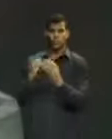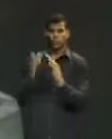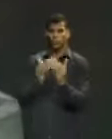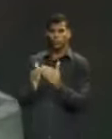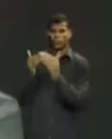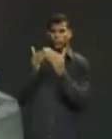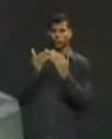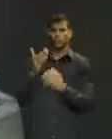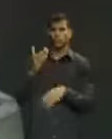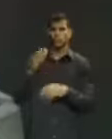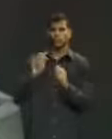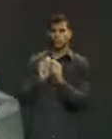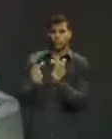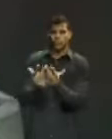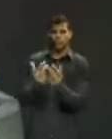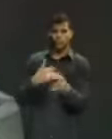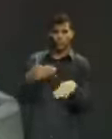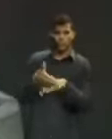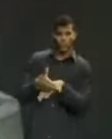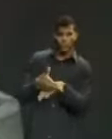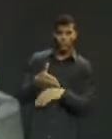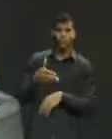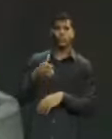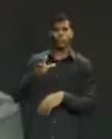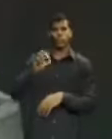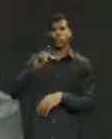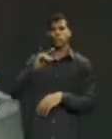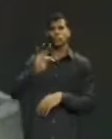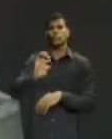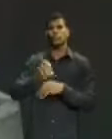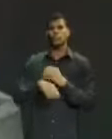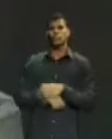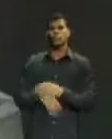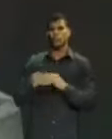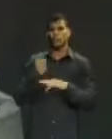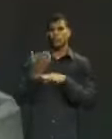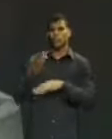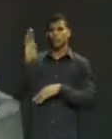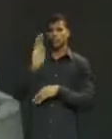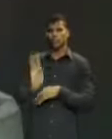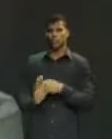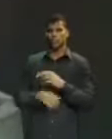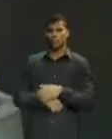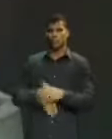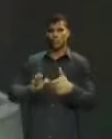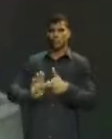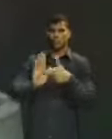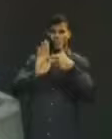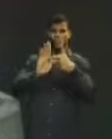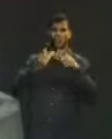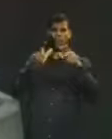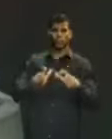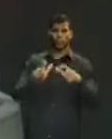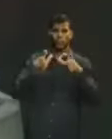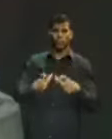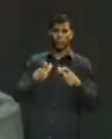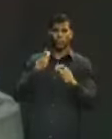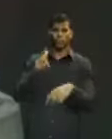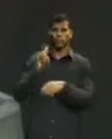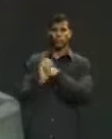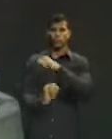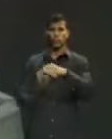audiências públicas em câmaras municipais, levamos o comitê para além do Brasil, apresentamos em certames internacionais